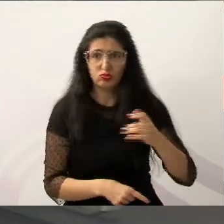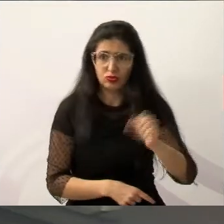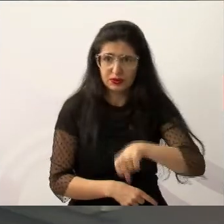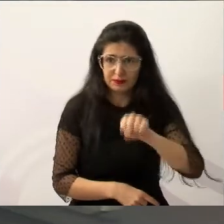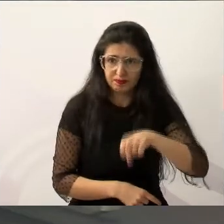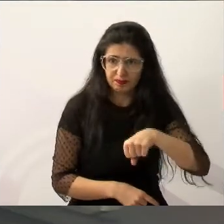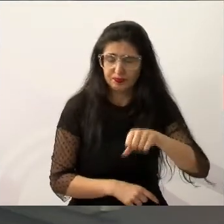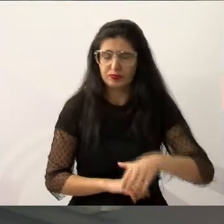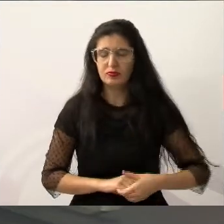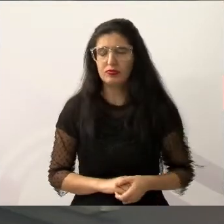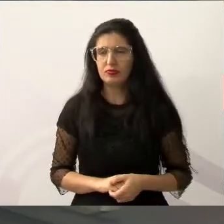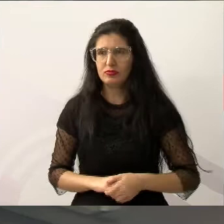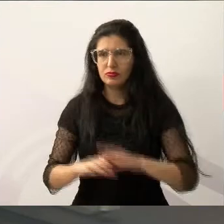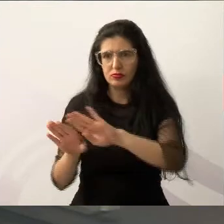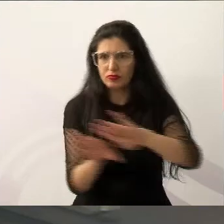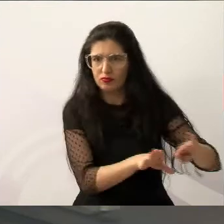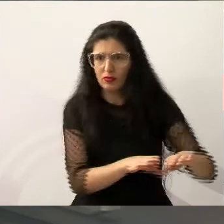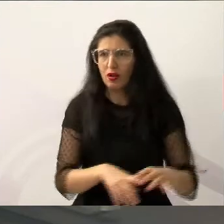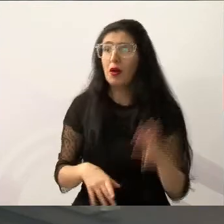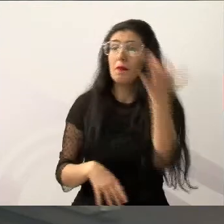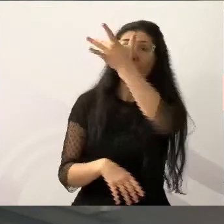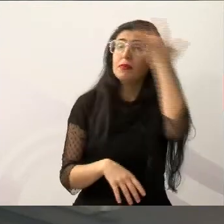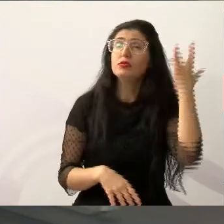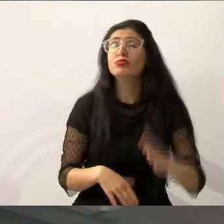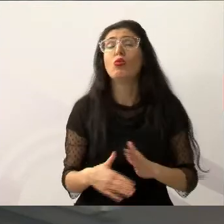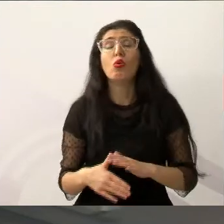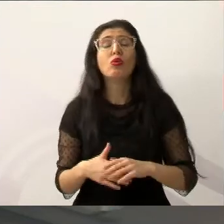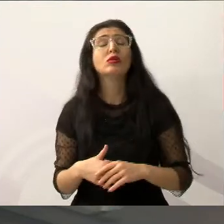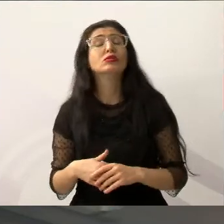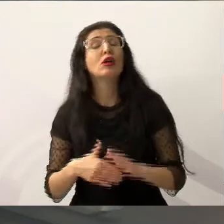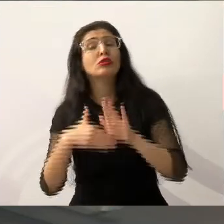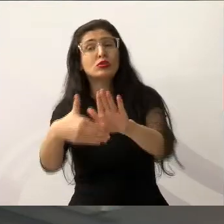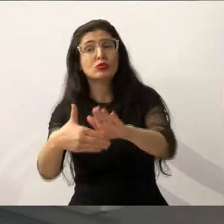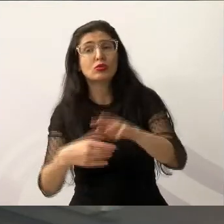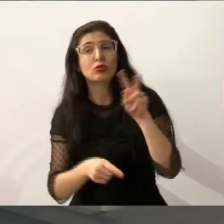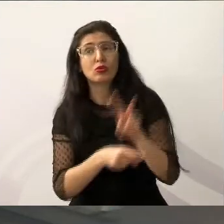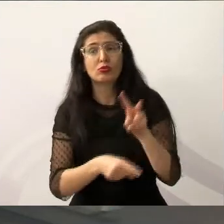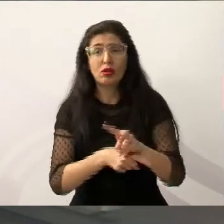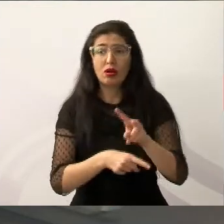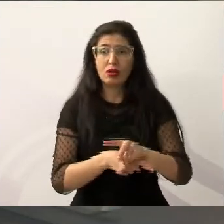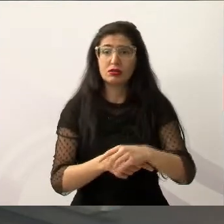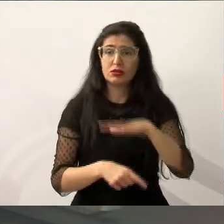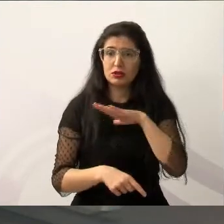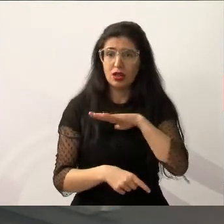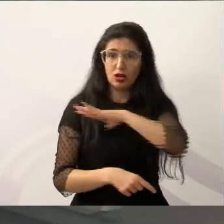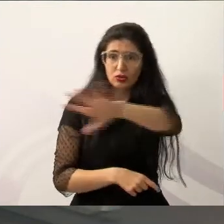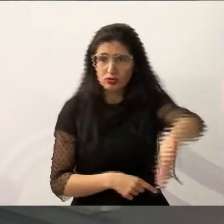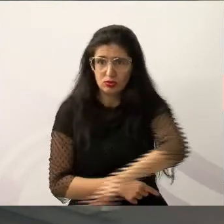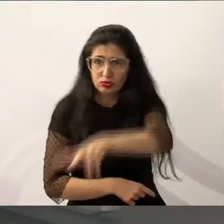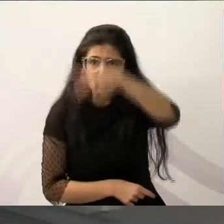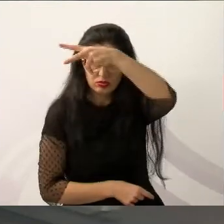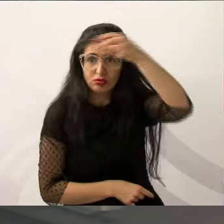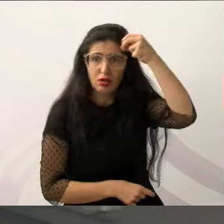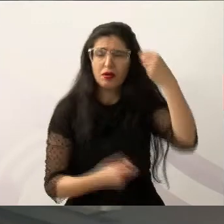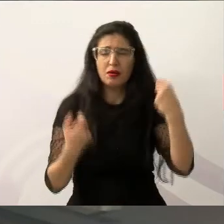me direcionar ao gestor da cidade. O gestor da cidade, o prefeito da cidade, precisa ter